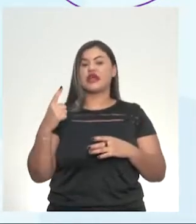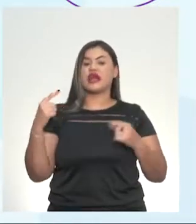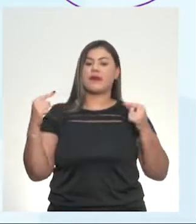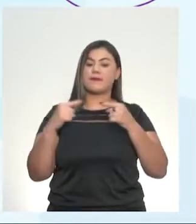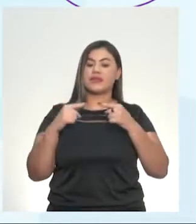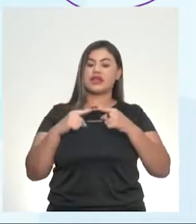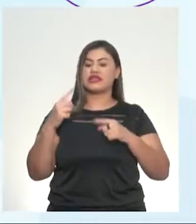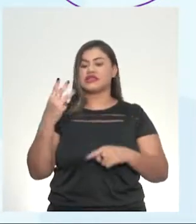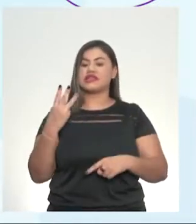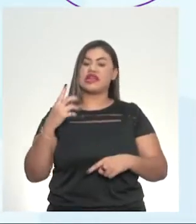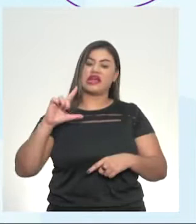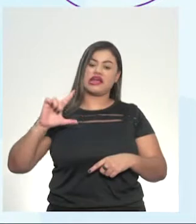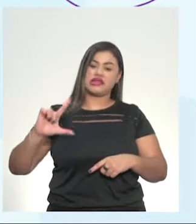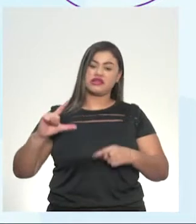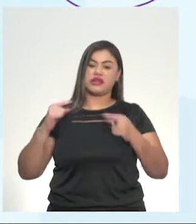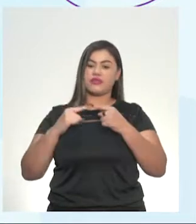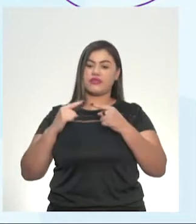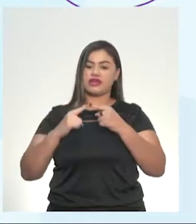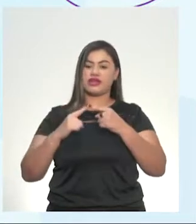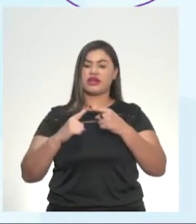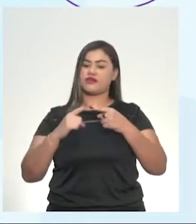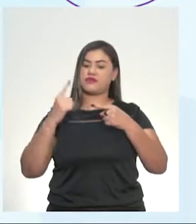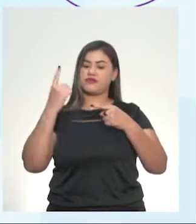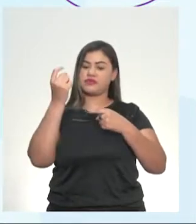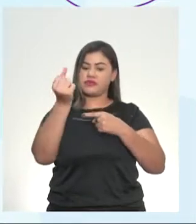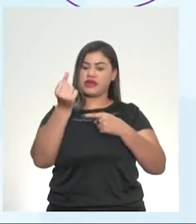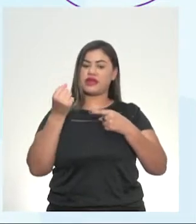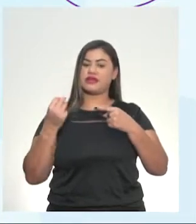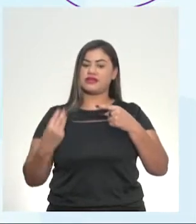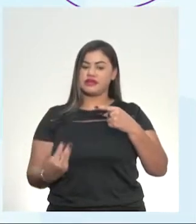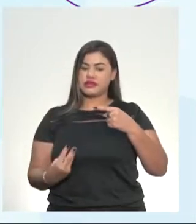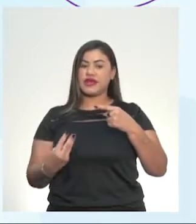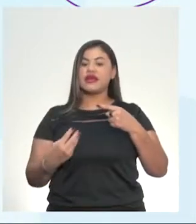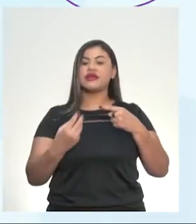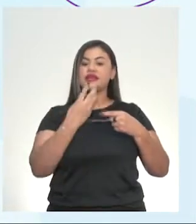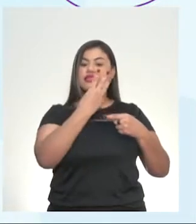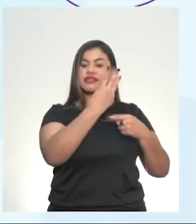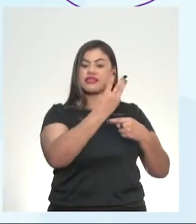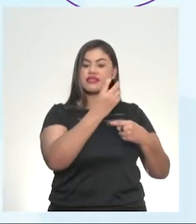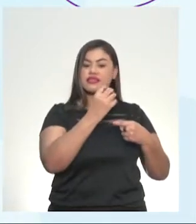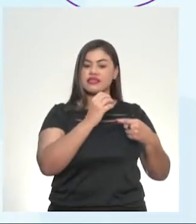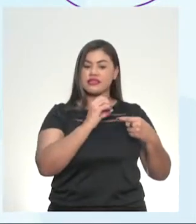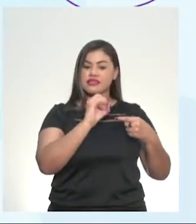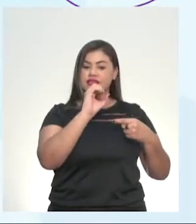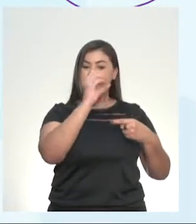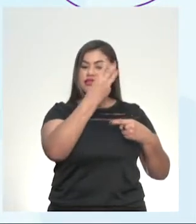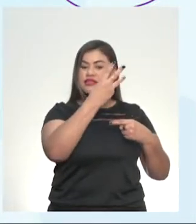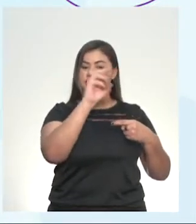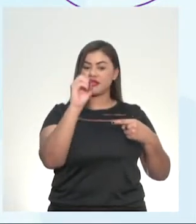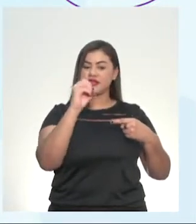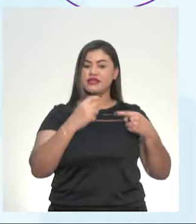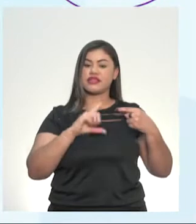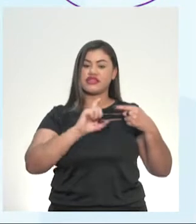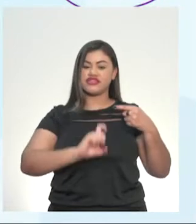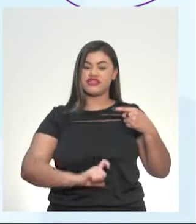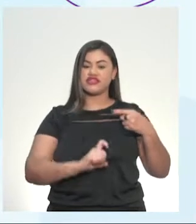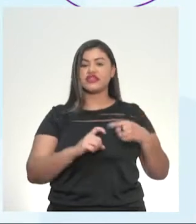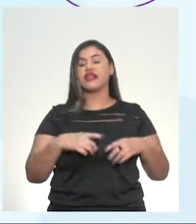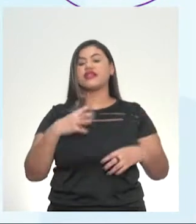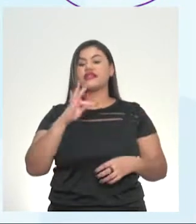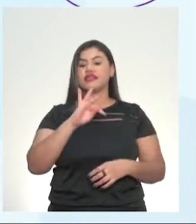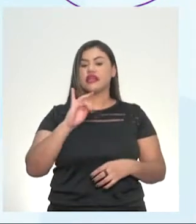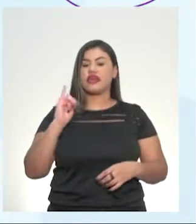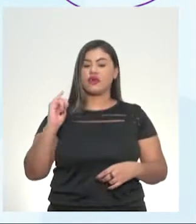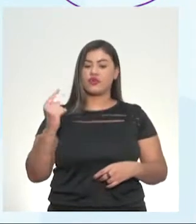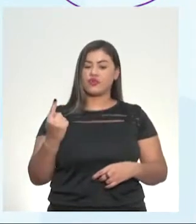3 litros, litros embaixo de litros, quantos recipientes? Aqui nós temos o T1, que é 30,